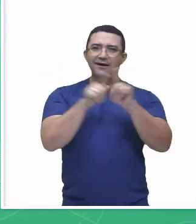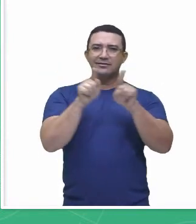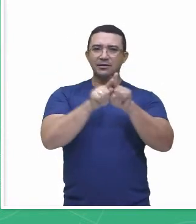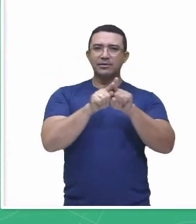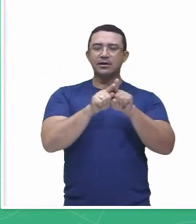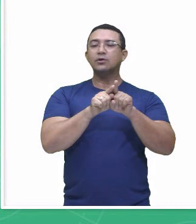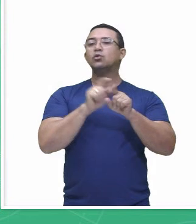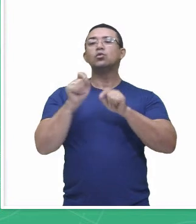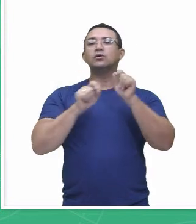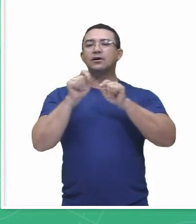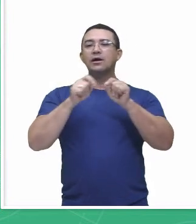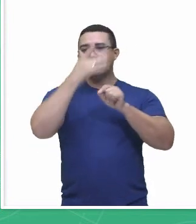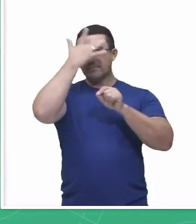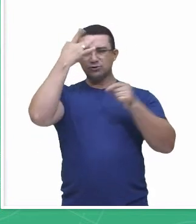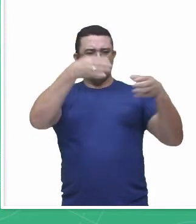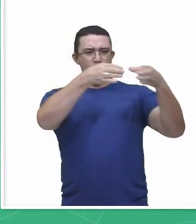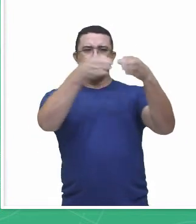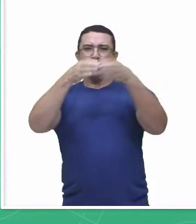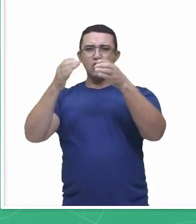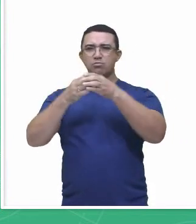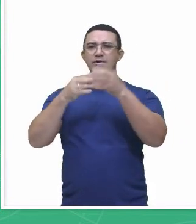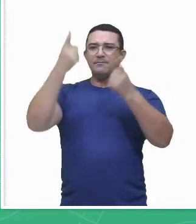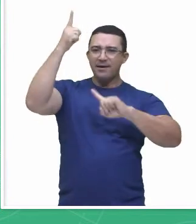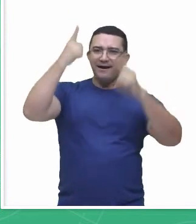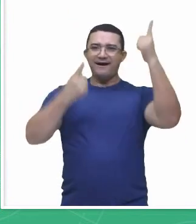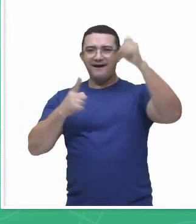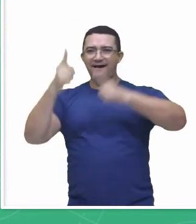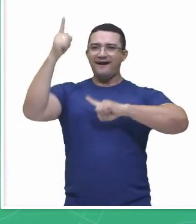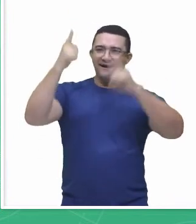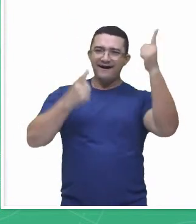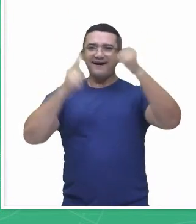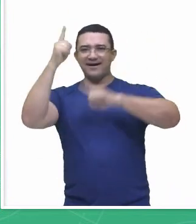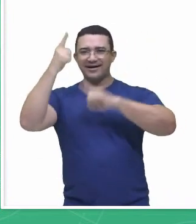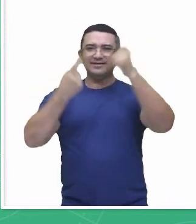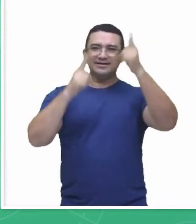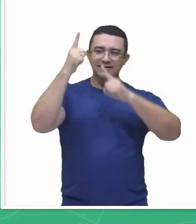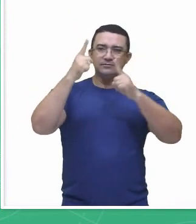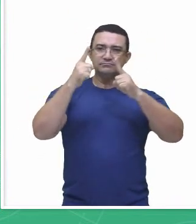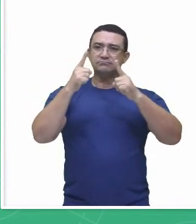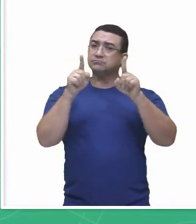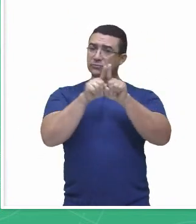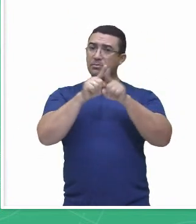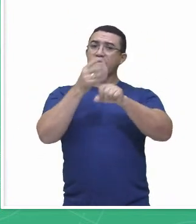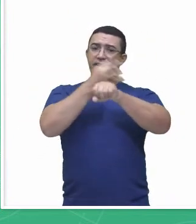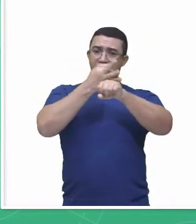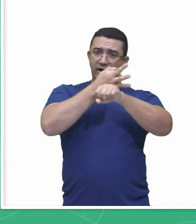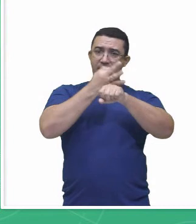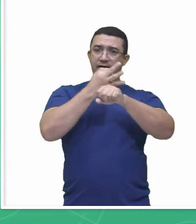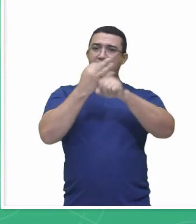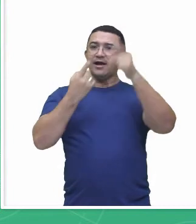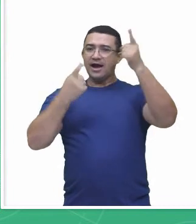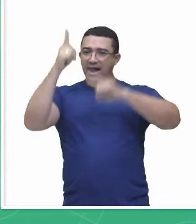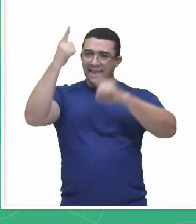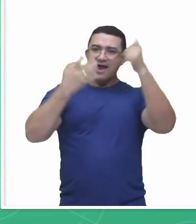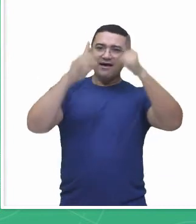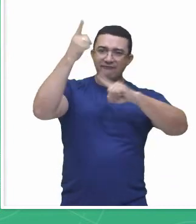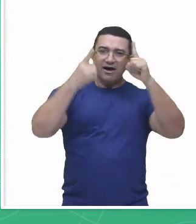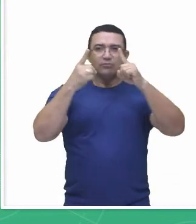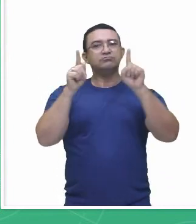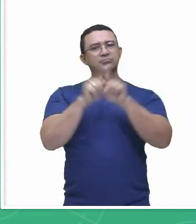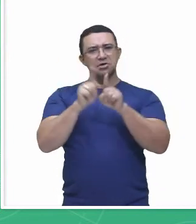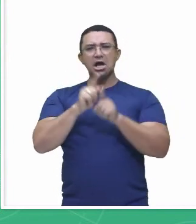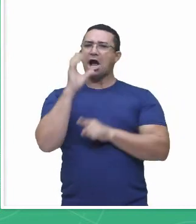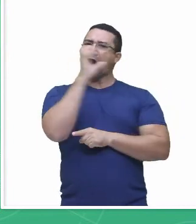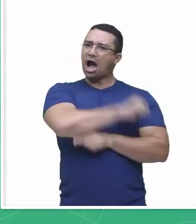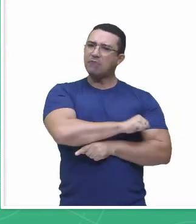preparo de um desfile de escola de samba no carnaval. Assim como as férias, o carnaval em si dura pouco, mas é o grande finale de um